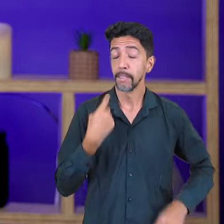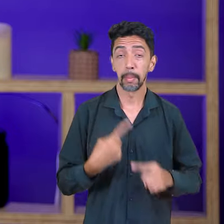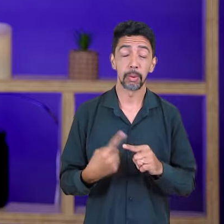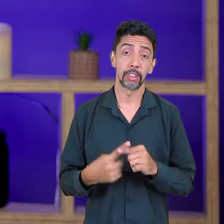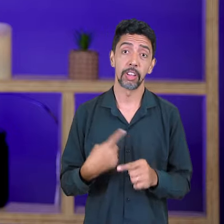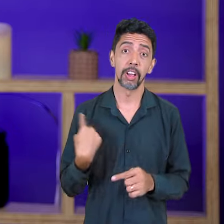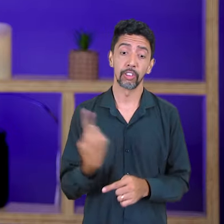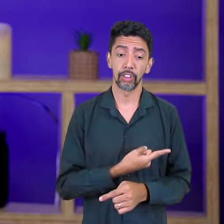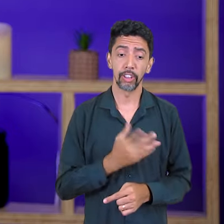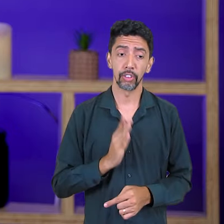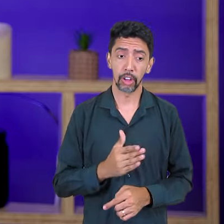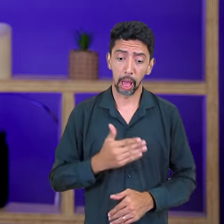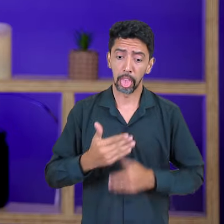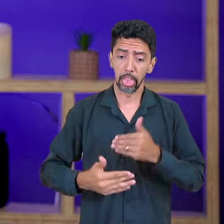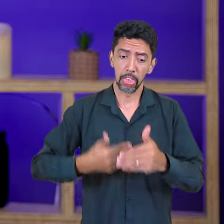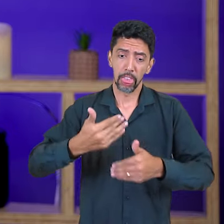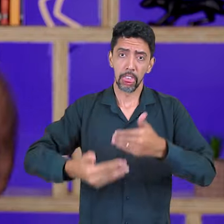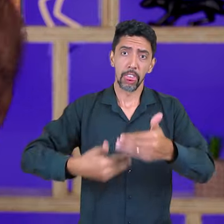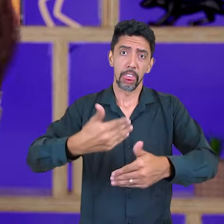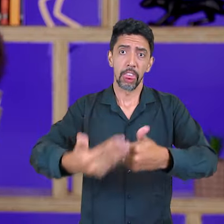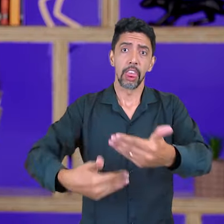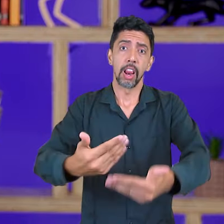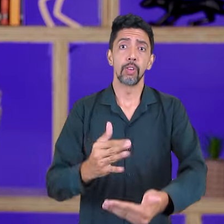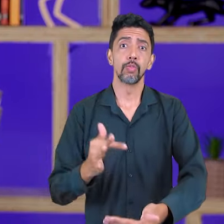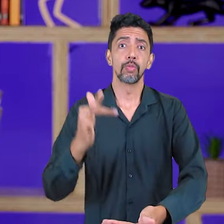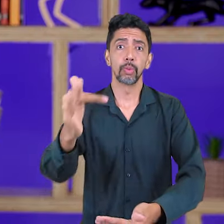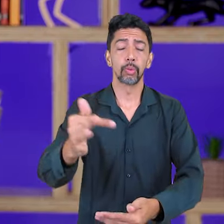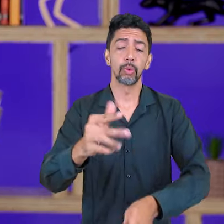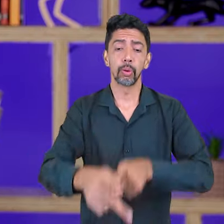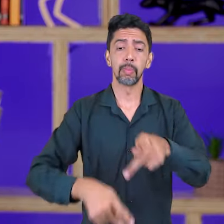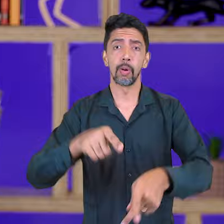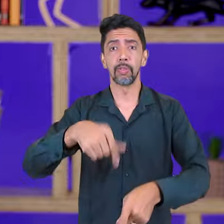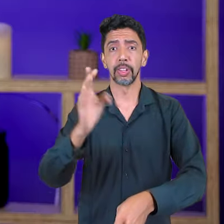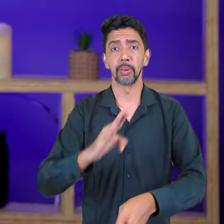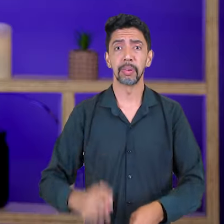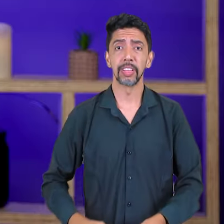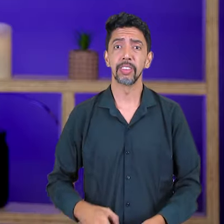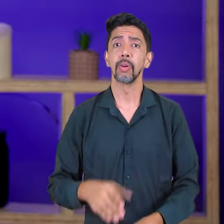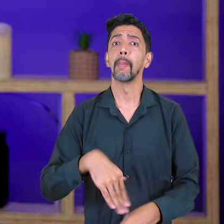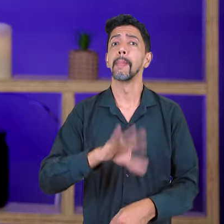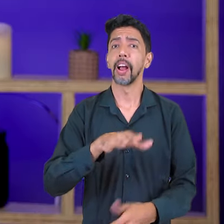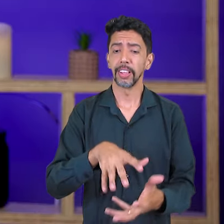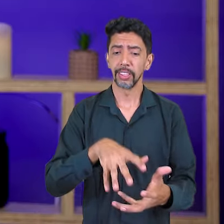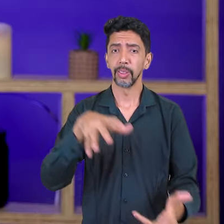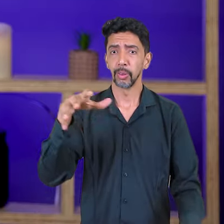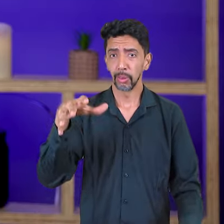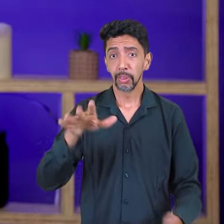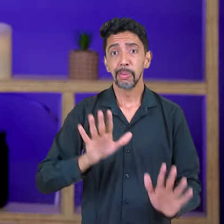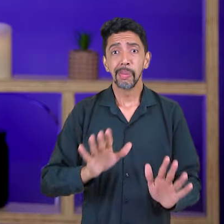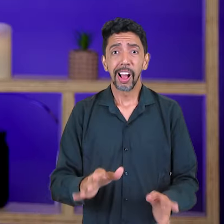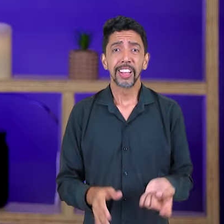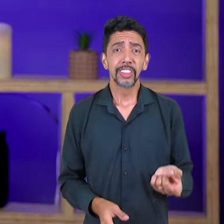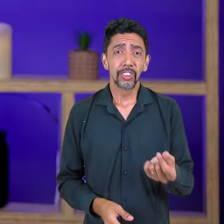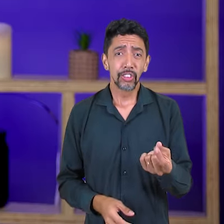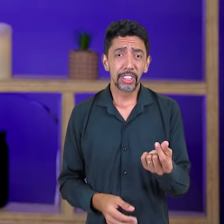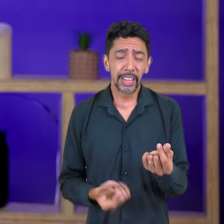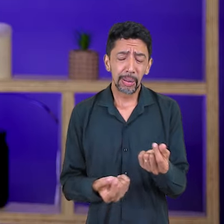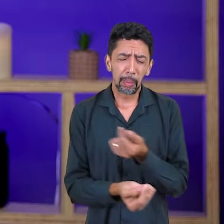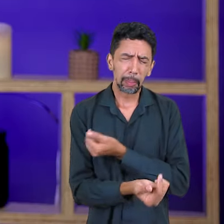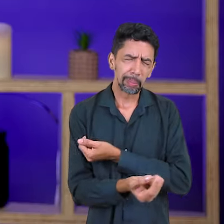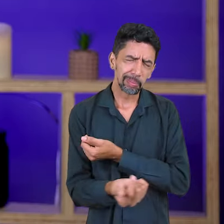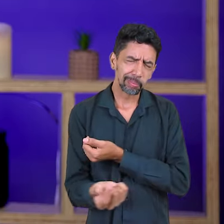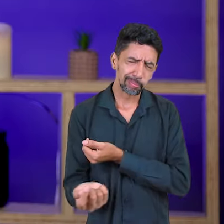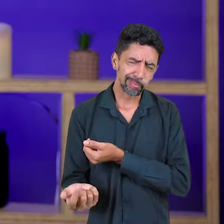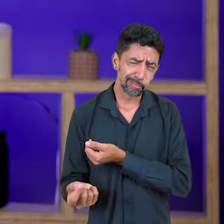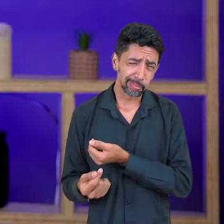lagos de ter uma população com mais idade né e com pouquíssimos recursos de qualidade